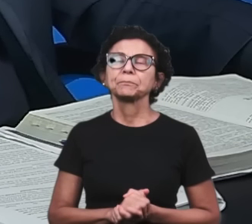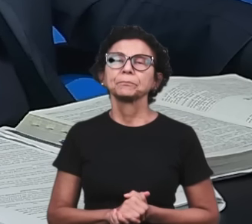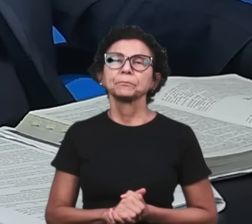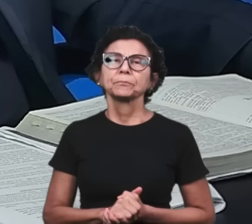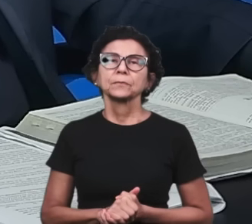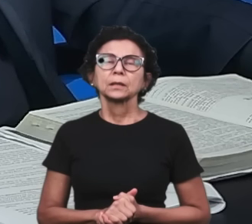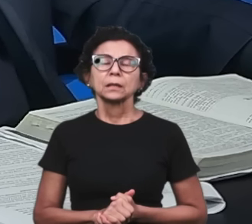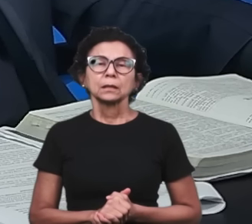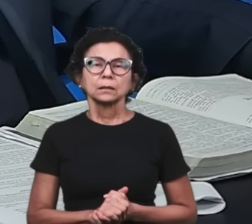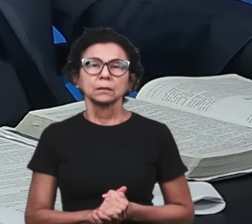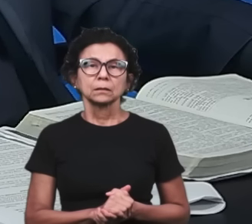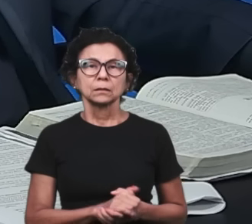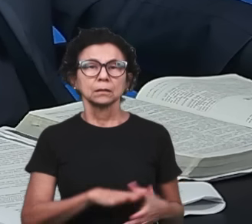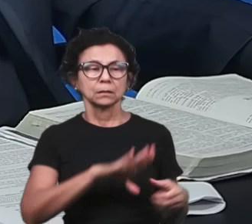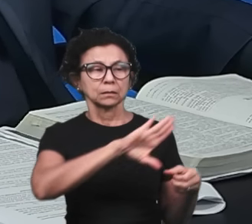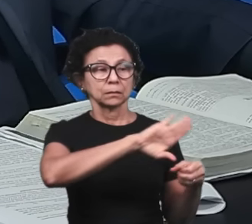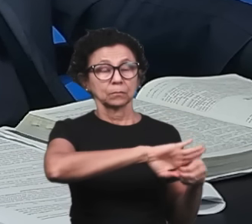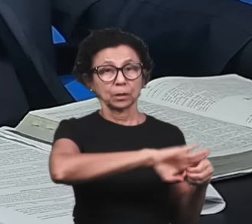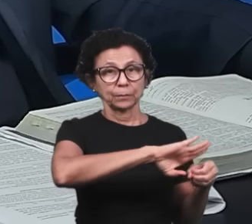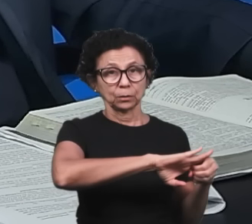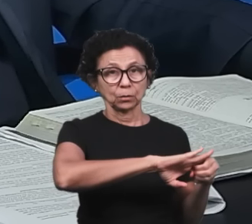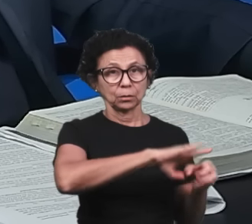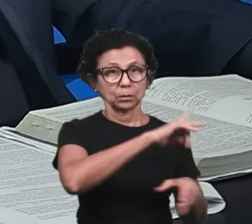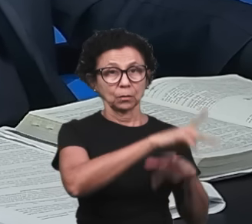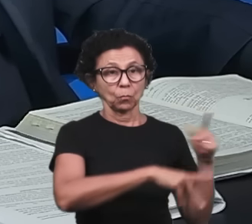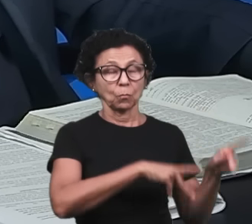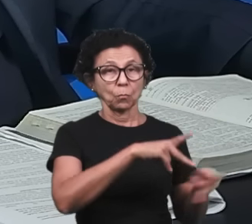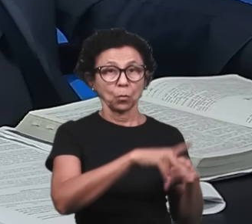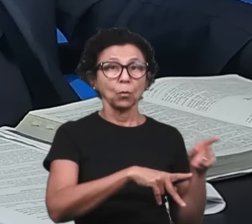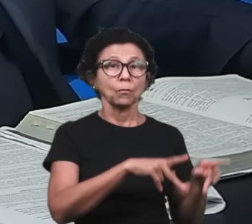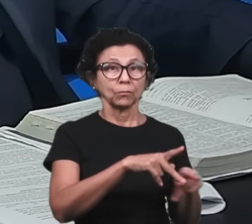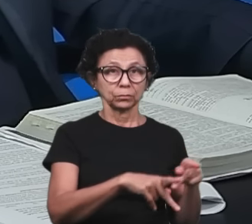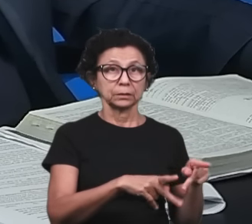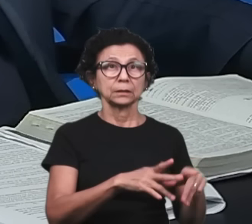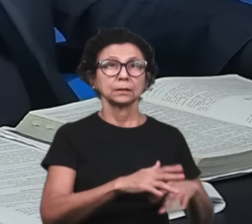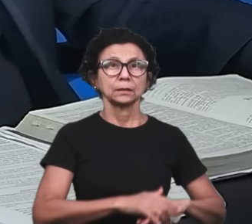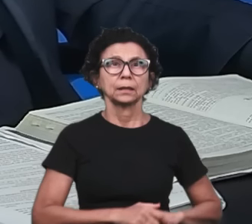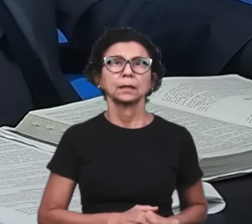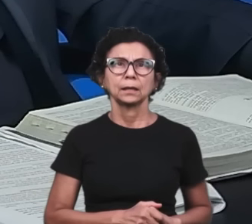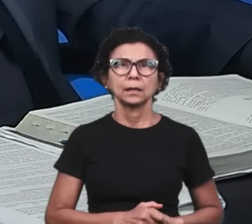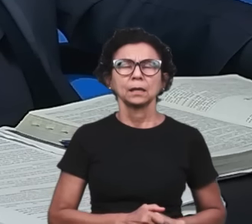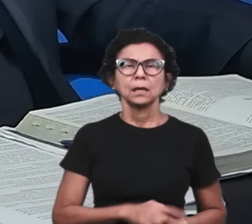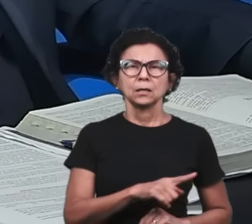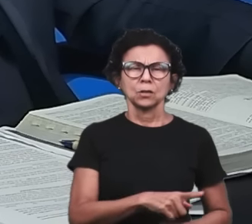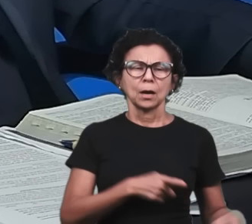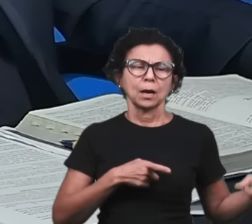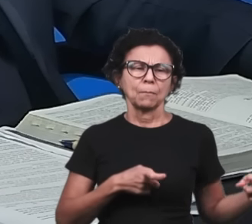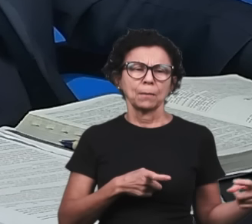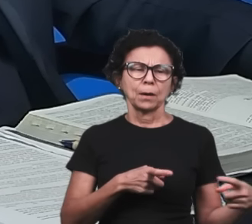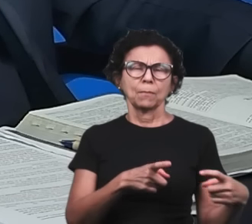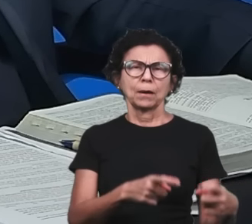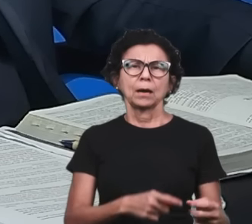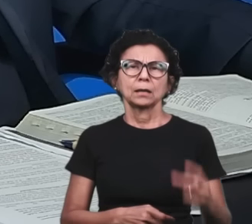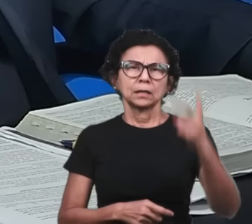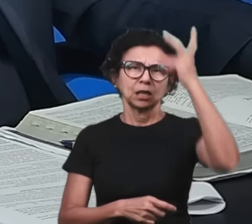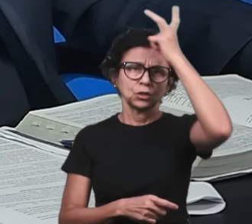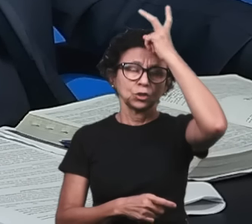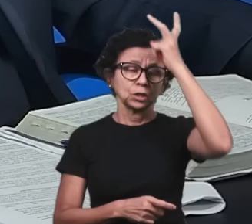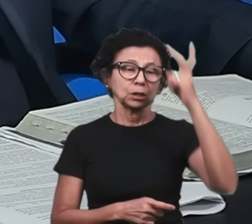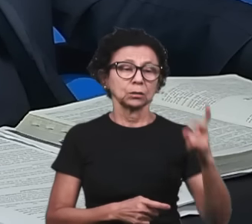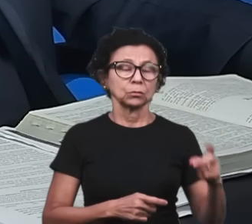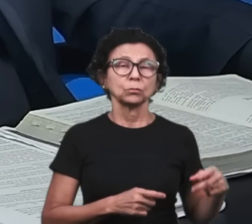a Babilônia, que estava se tornando a maior potência, tinha derrotado o Egito numa grande guerra, tinha derrotado a Síria, e